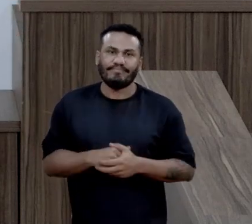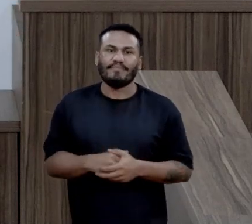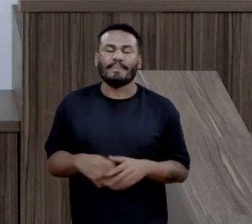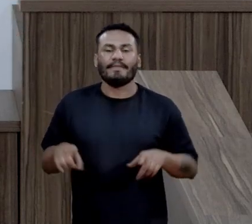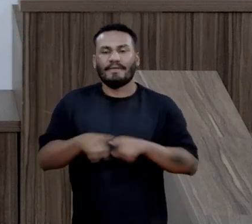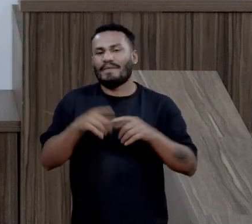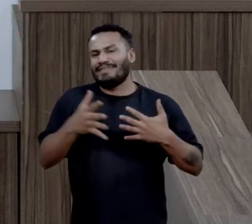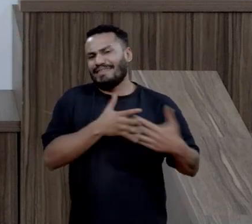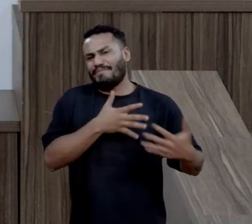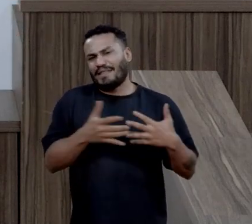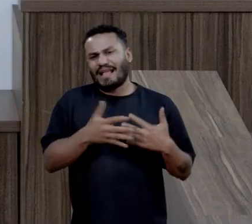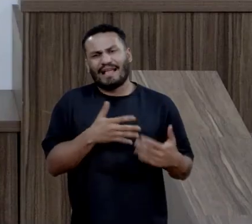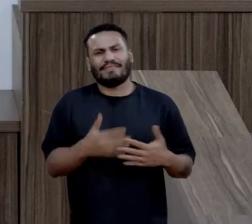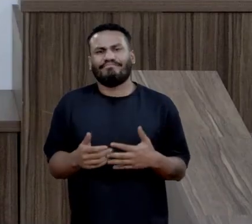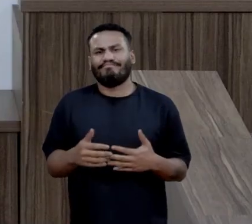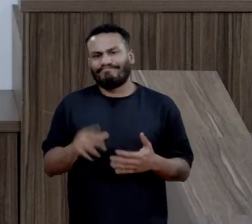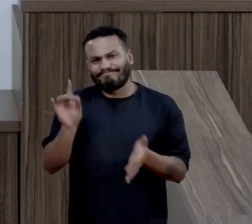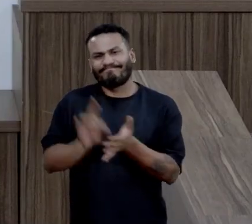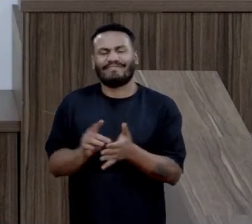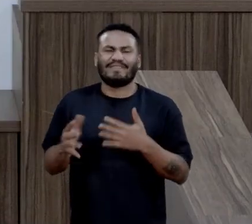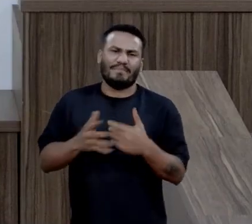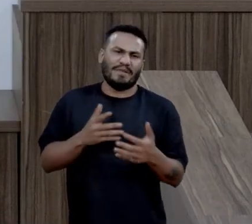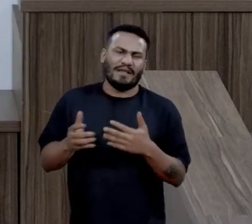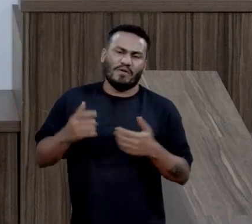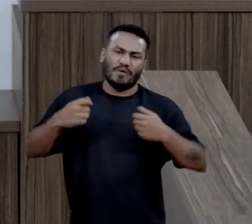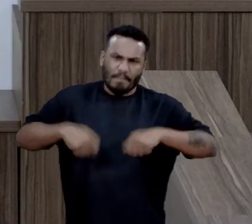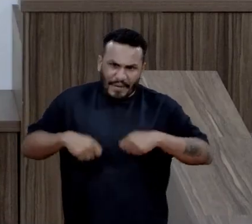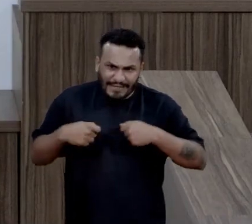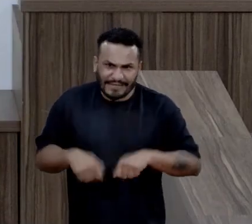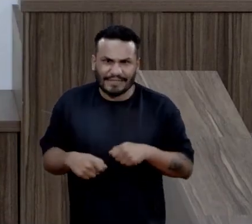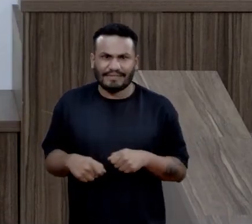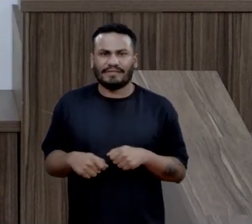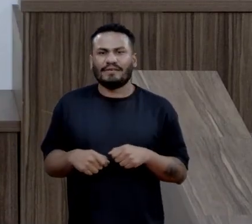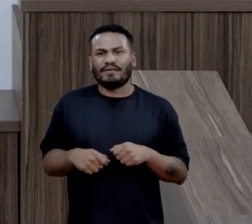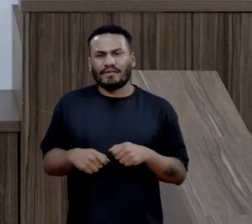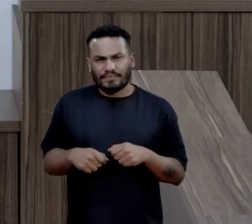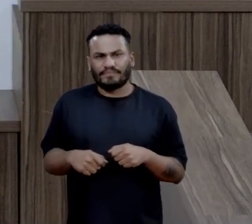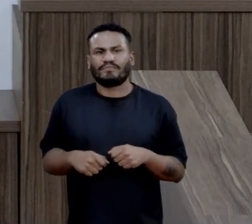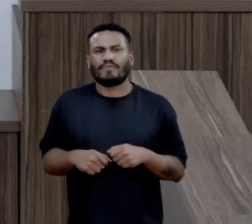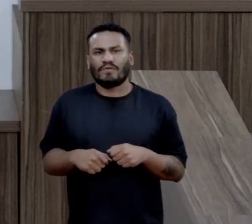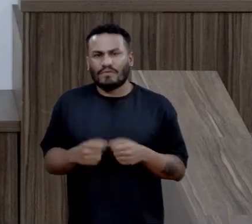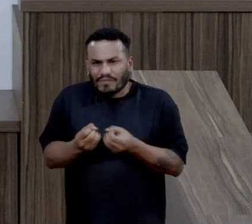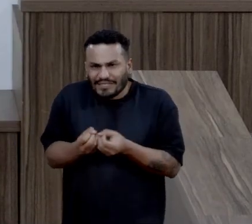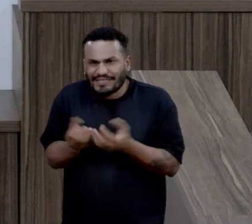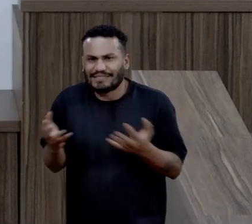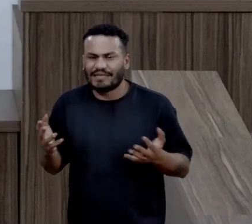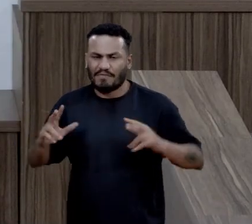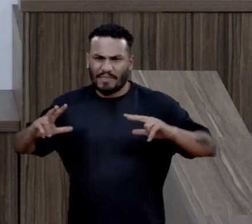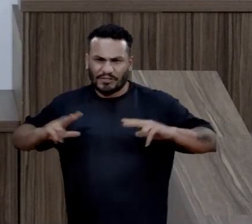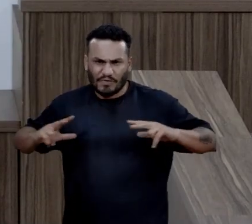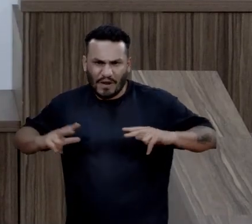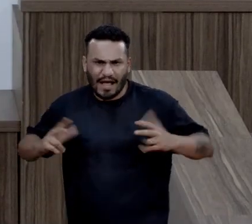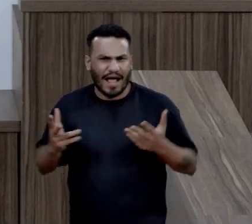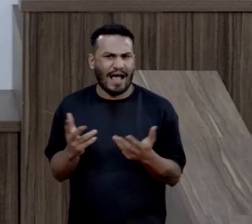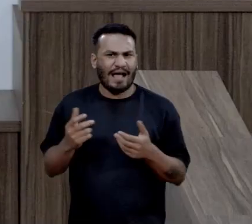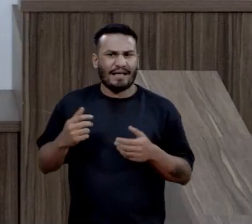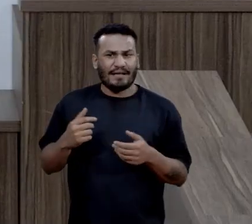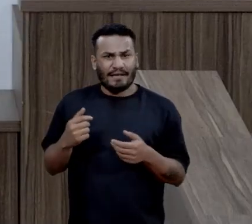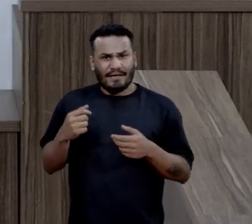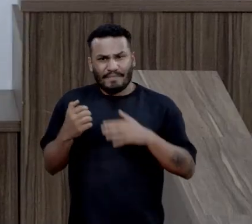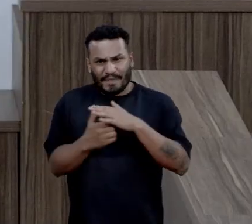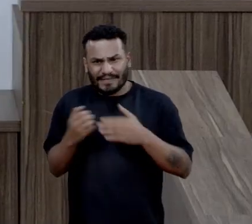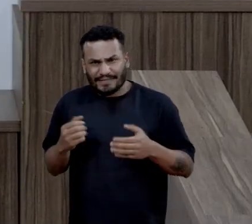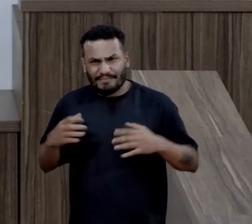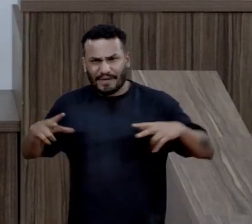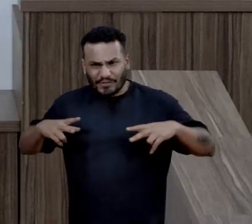nos terminais, né? Realmente o terminal é um lugar que precisa haver algum tipo de concessão, a iniciativa privada precisa entrar lá, porque